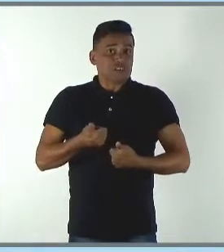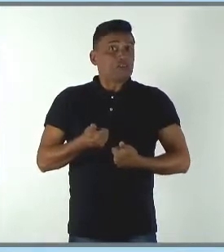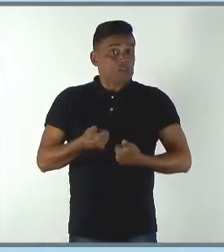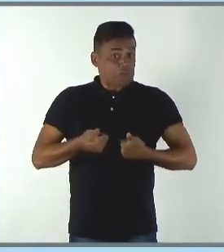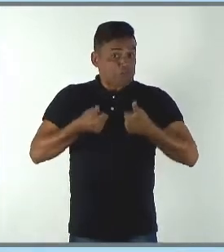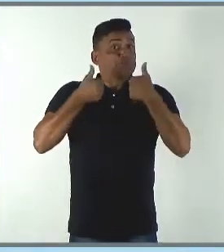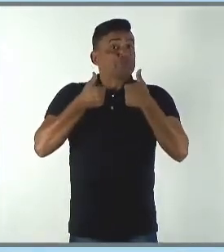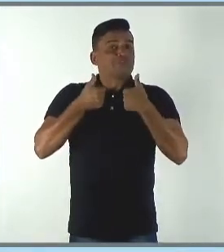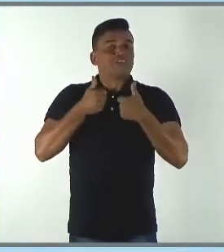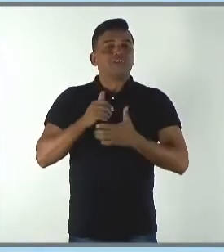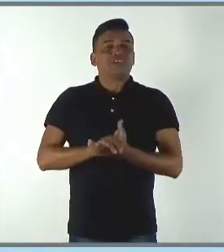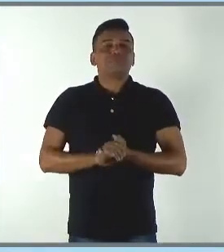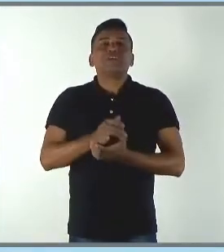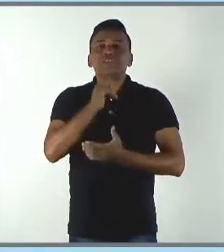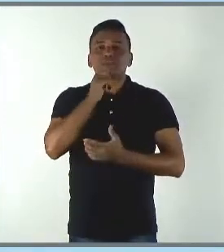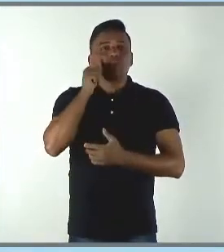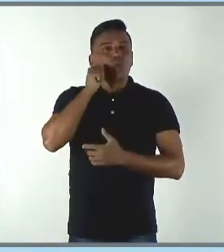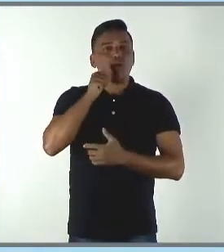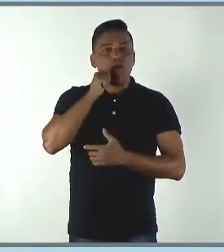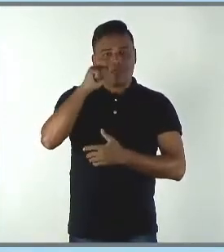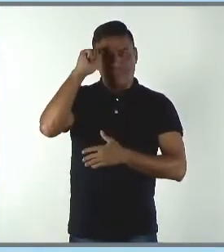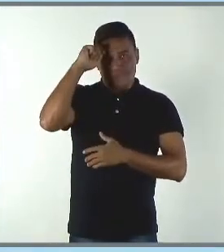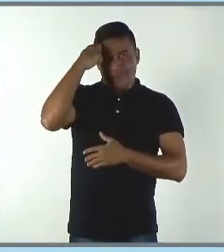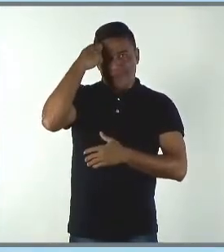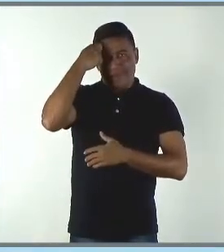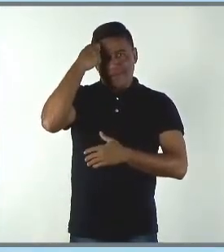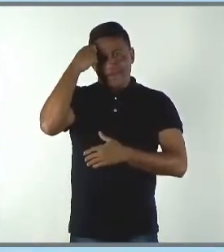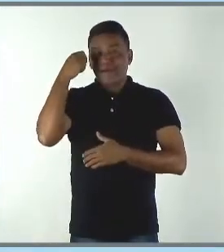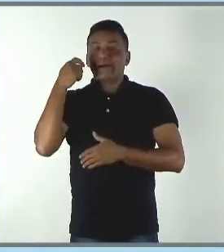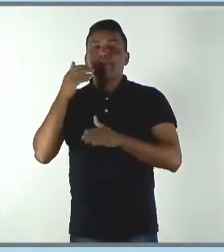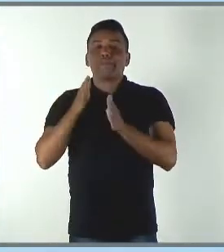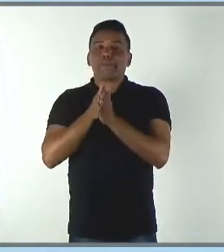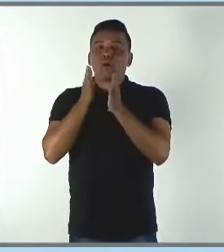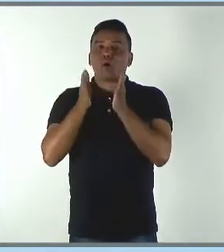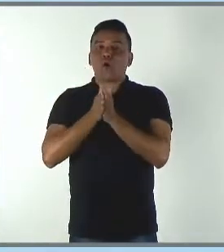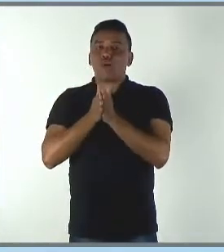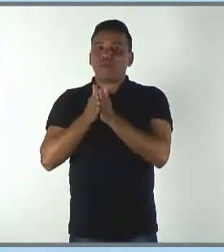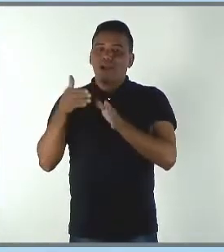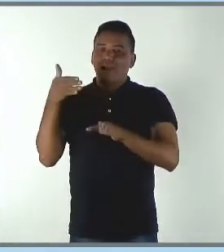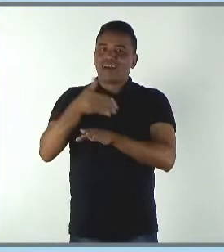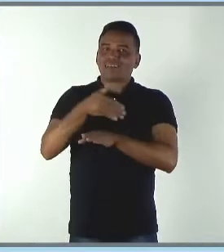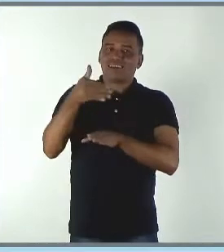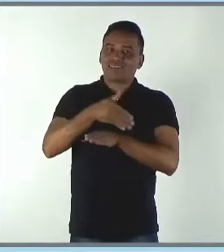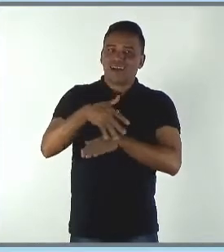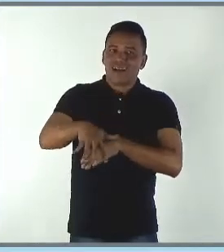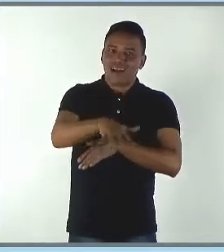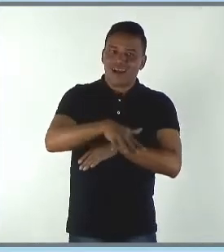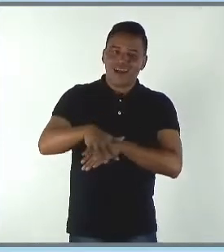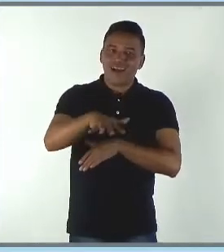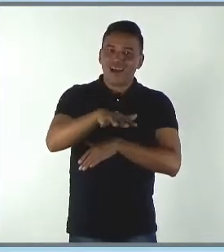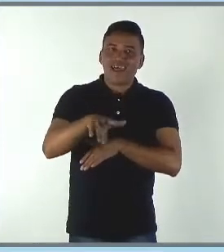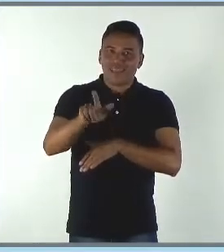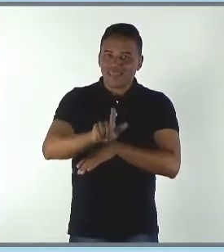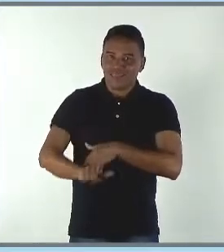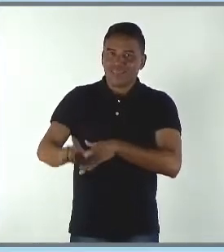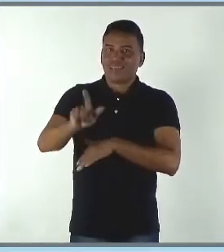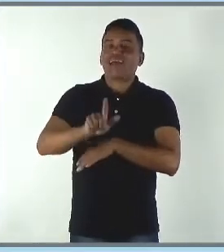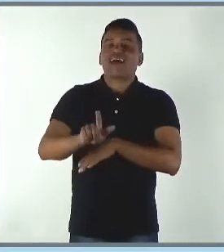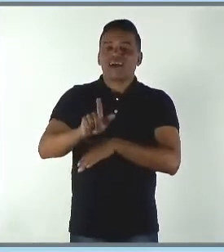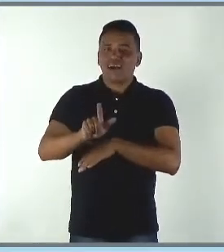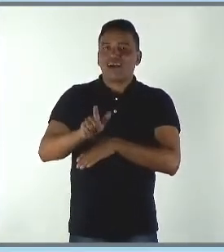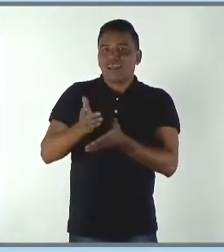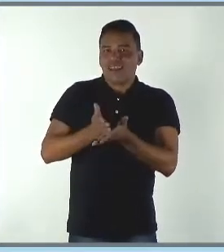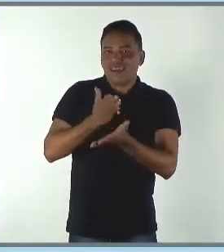mulher negra, pobre, adentrar esse espaço é mais do que uma aventura pessoal. Algo, além da